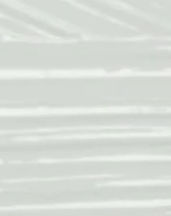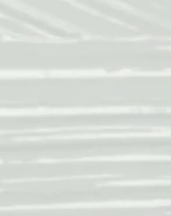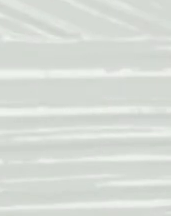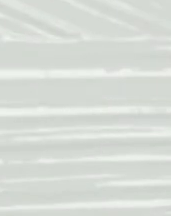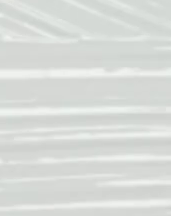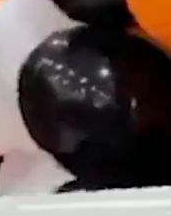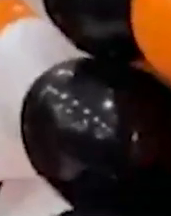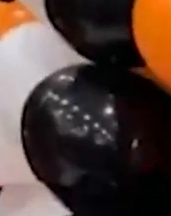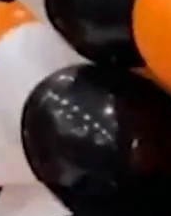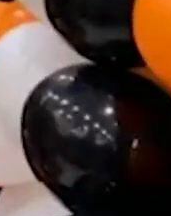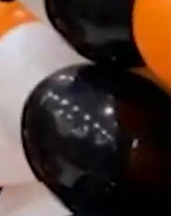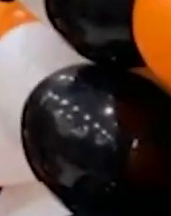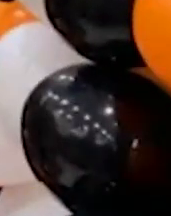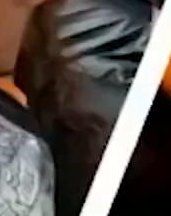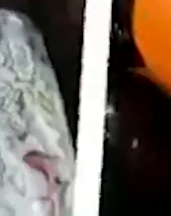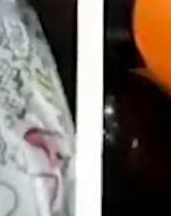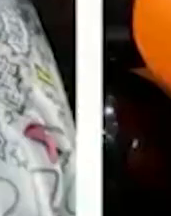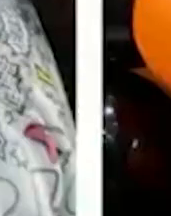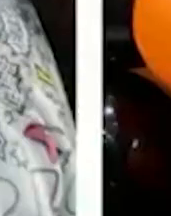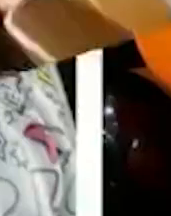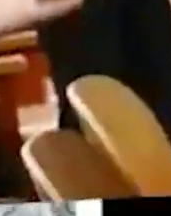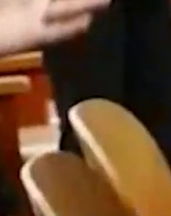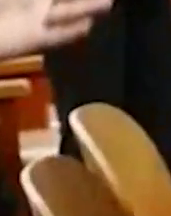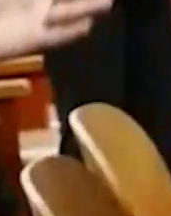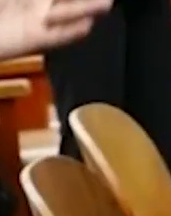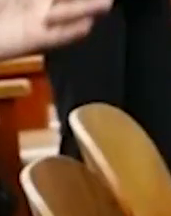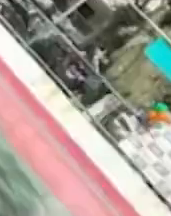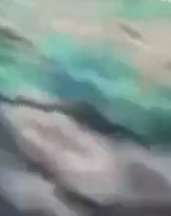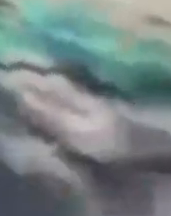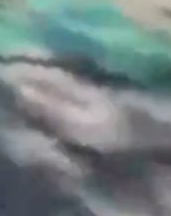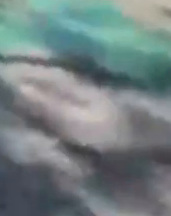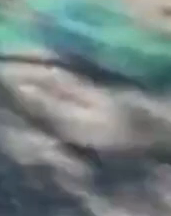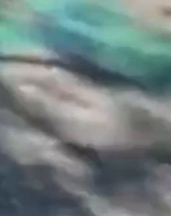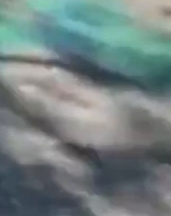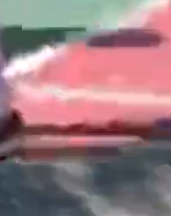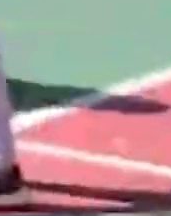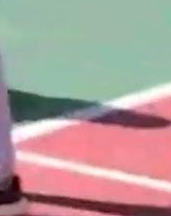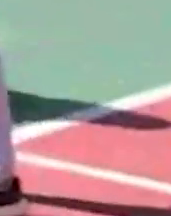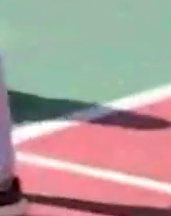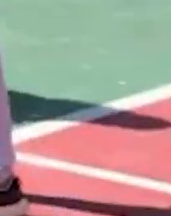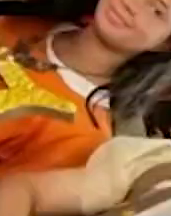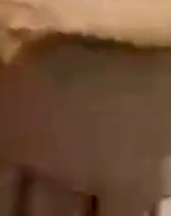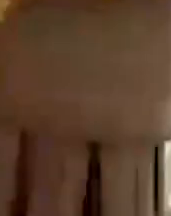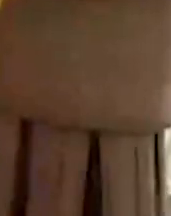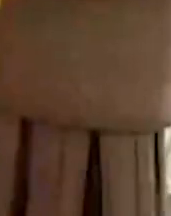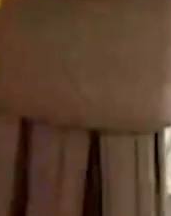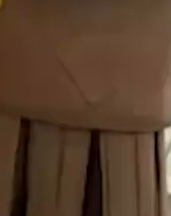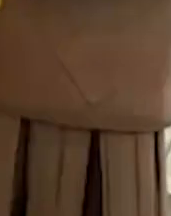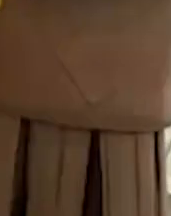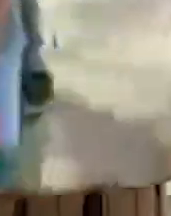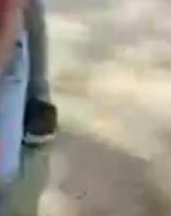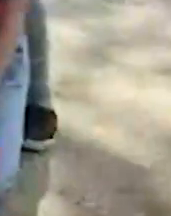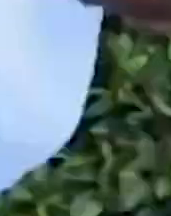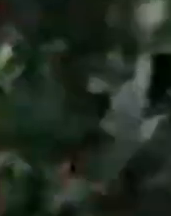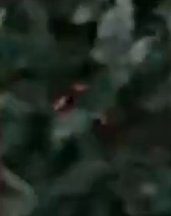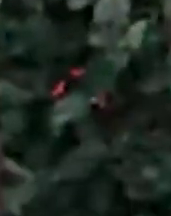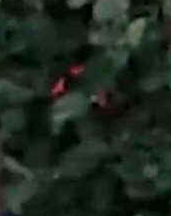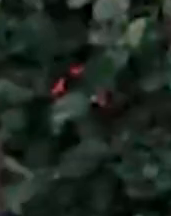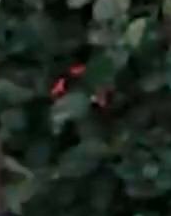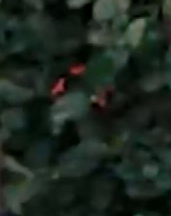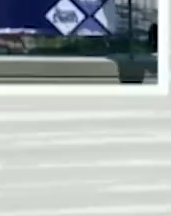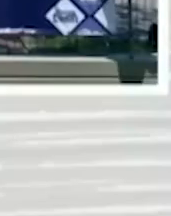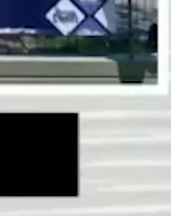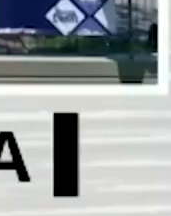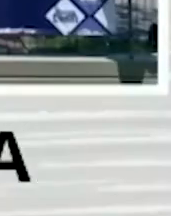ensinamento. Periodicamente, são organizados eventos que buscam o lazer e a união familiar. Entre